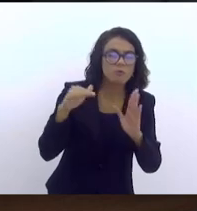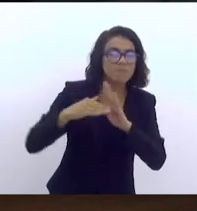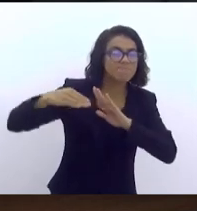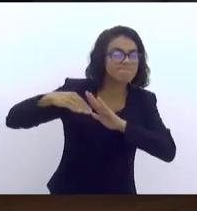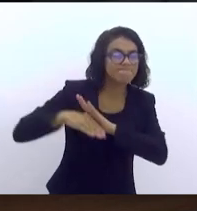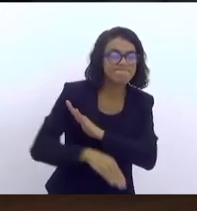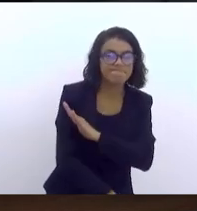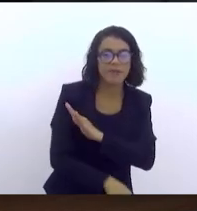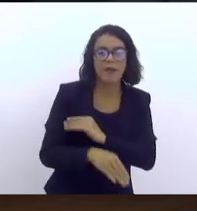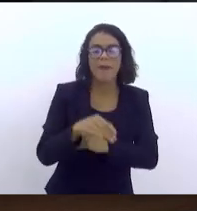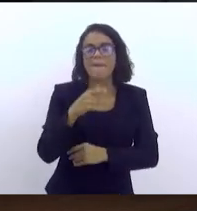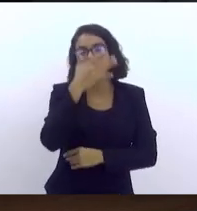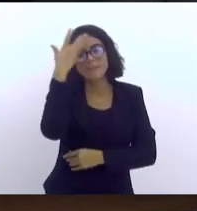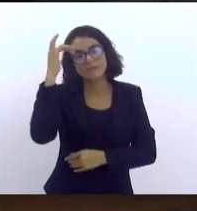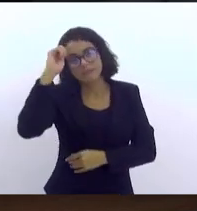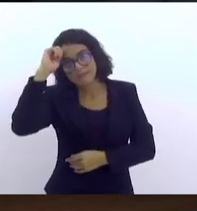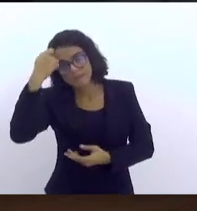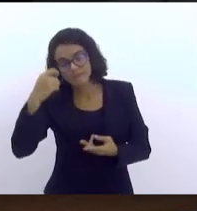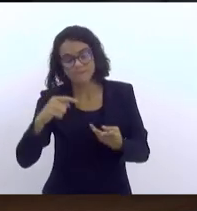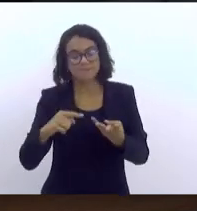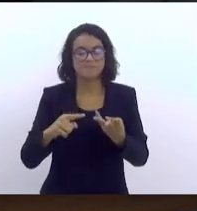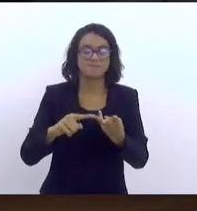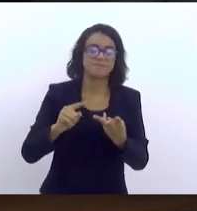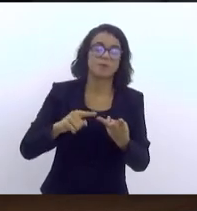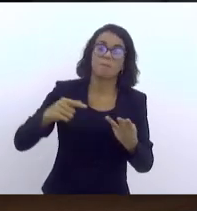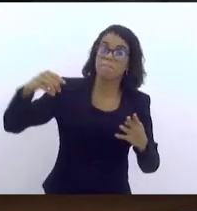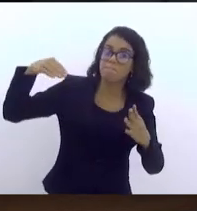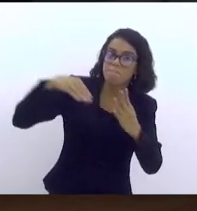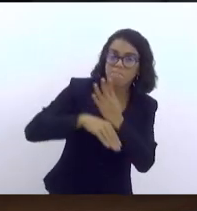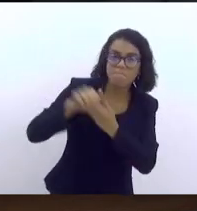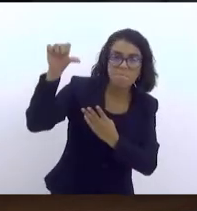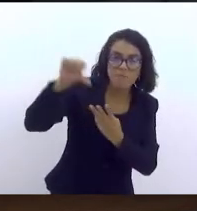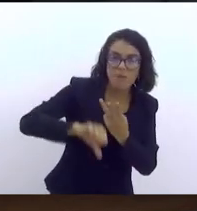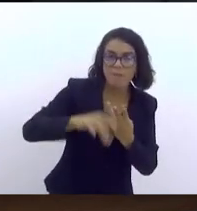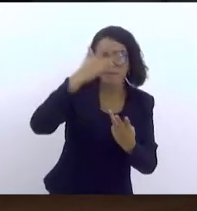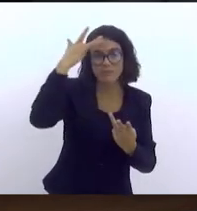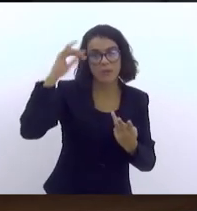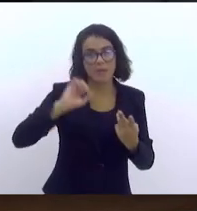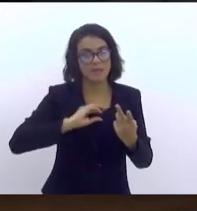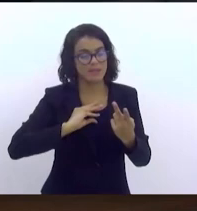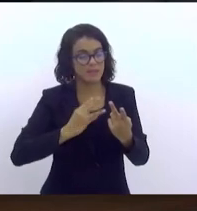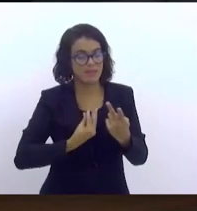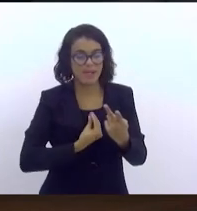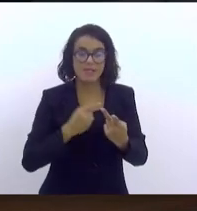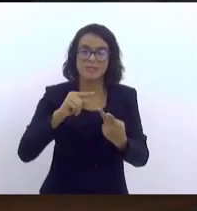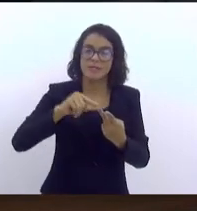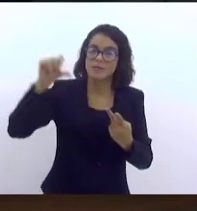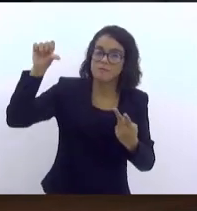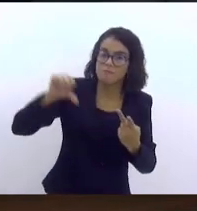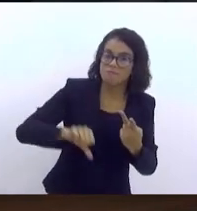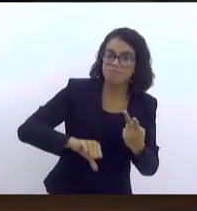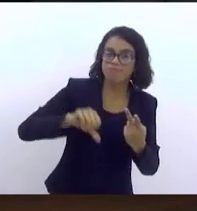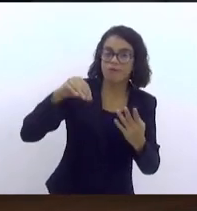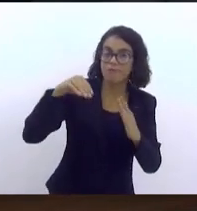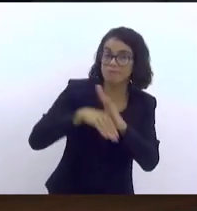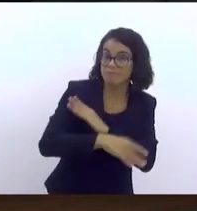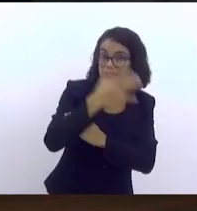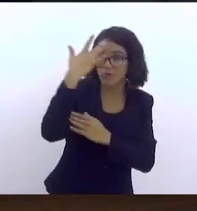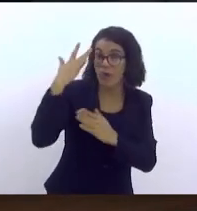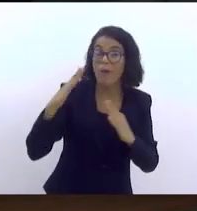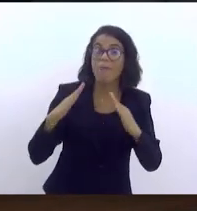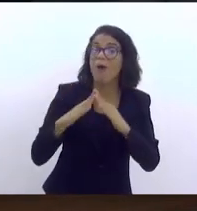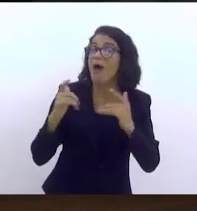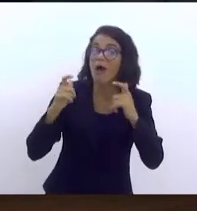você se agrava quando uma pessoa é preta e você se agrava quando uma pessoa é Trans isso se agrava quando uma pessoa favelada